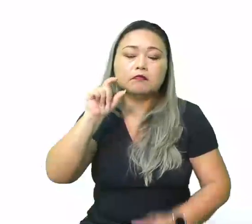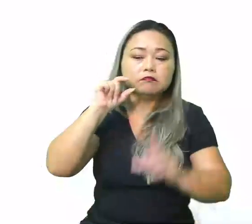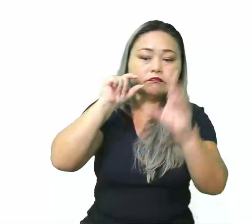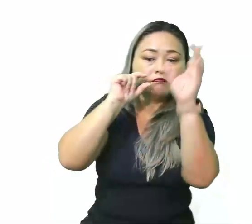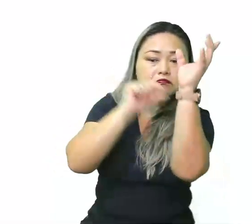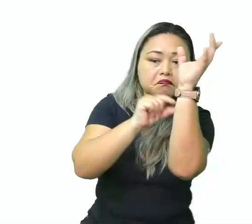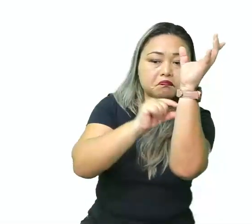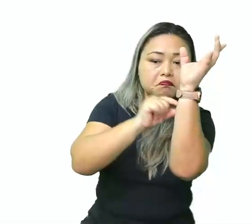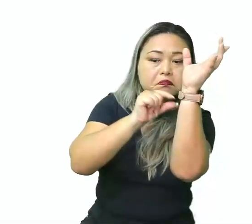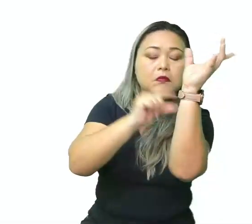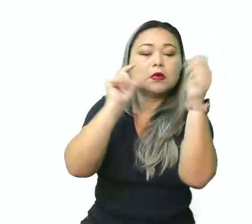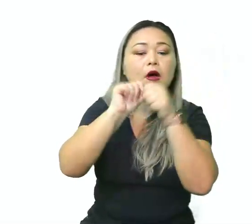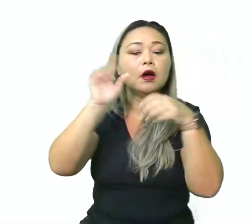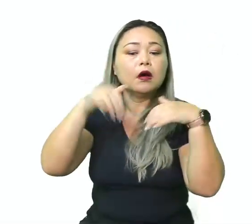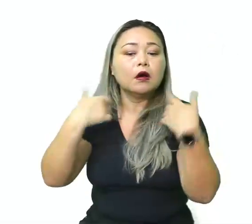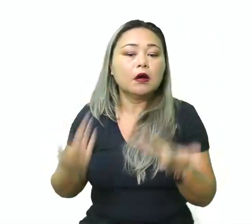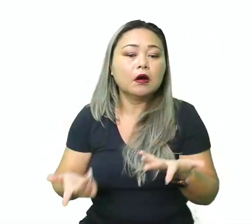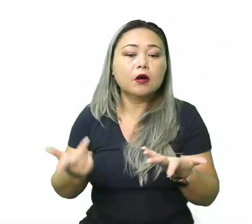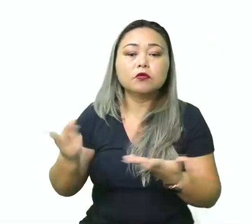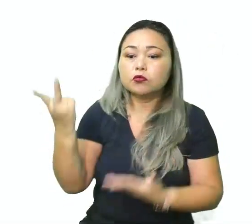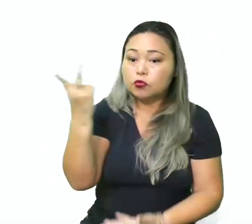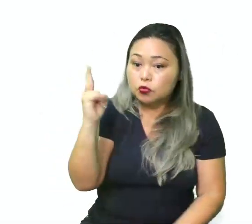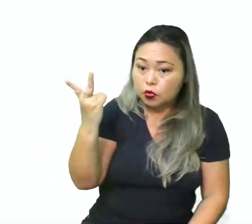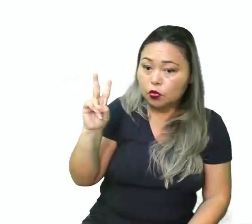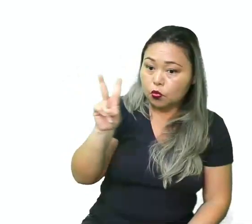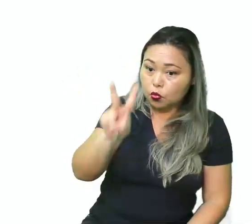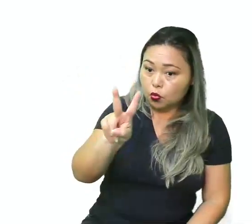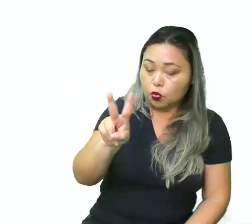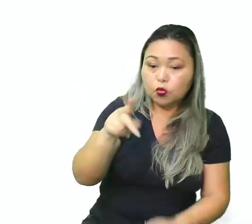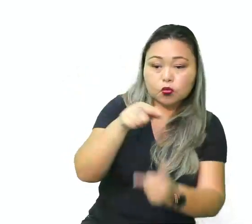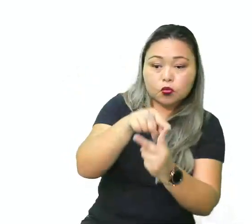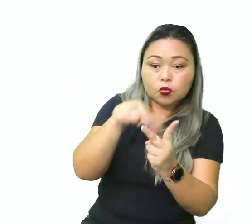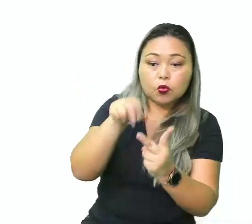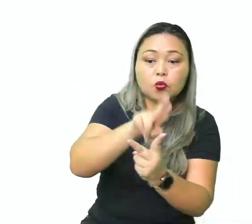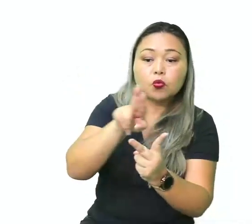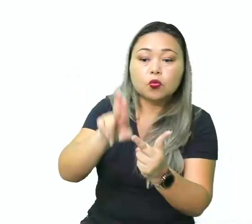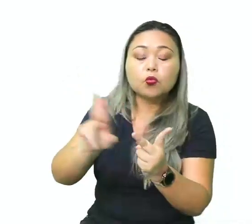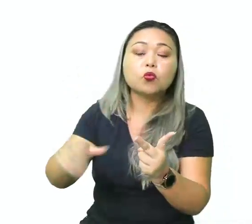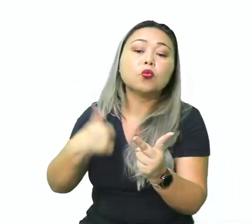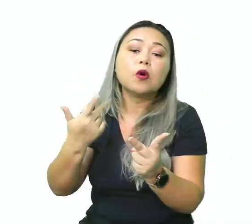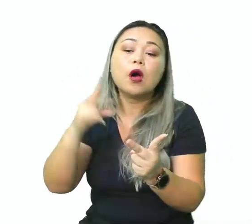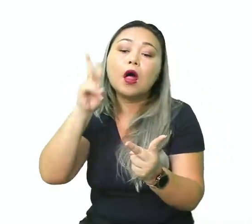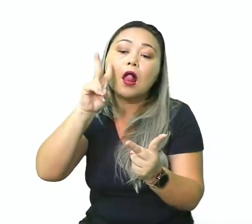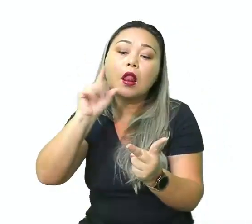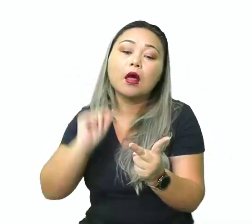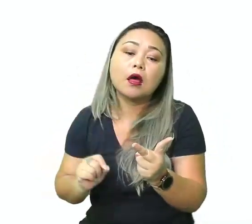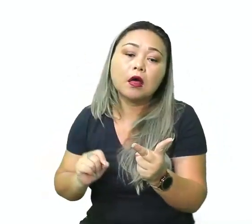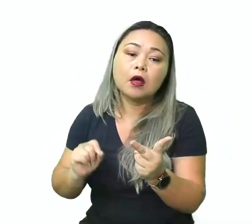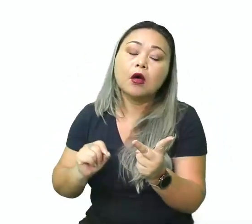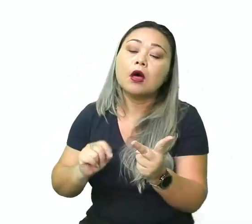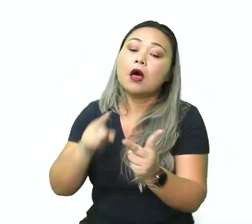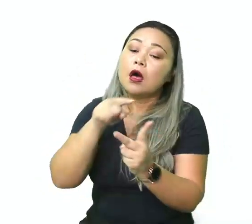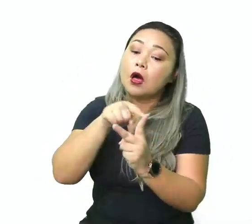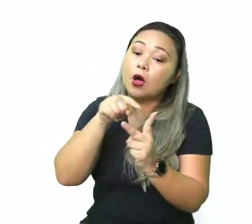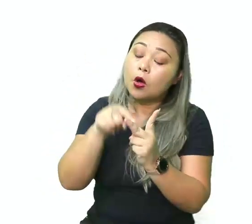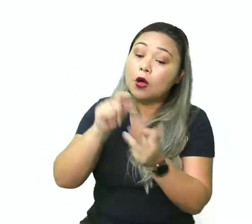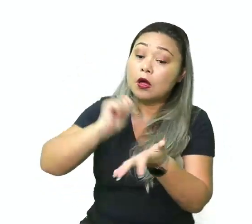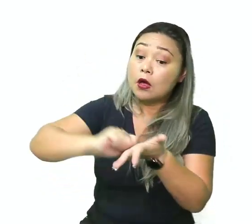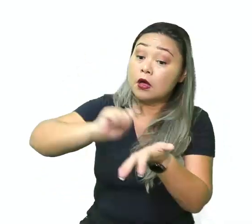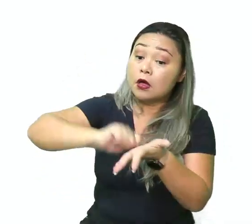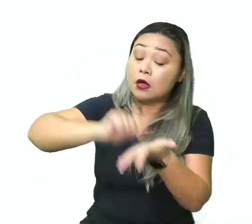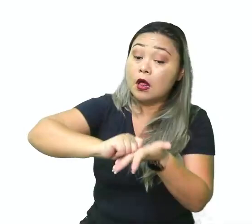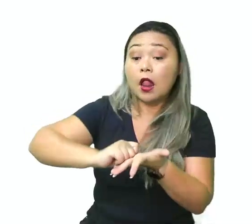analisar. Todos eles têm 2 nomes, certo? Só que você tem que lembrar que esse nome tem que ser